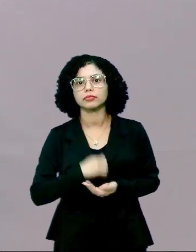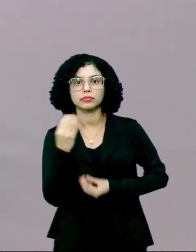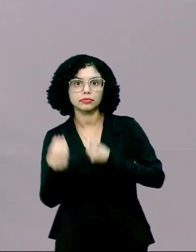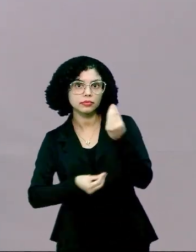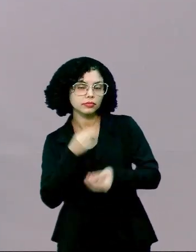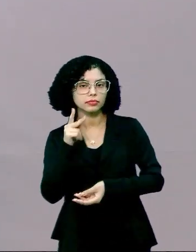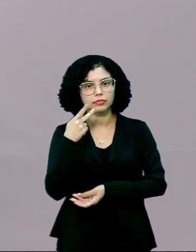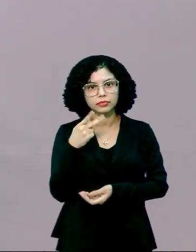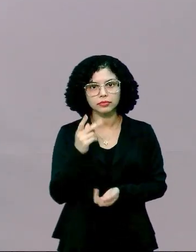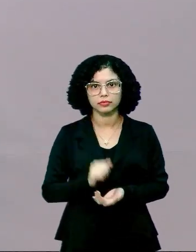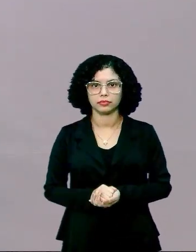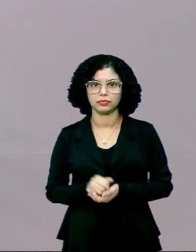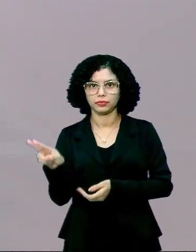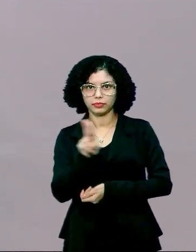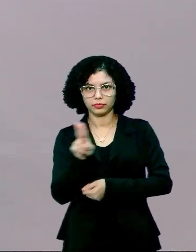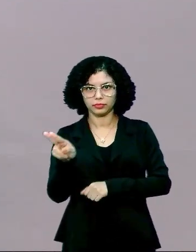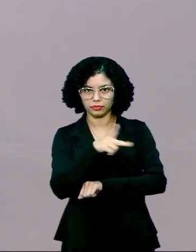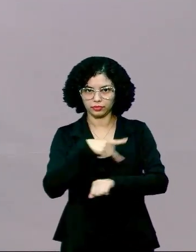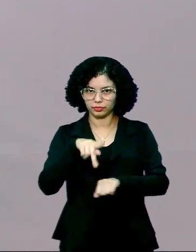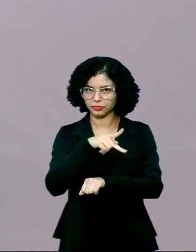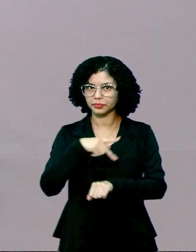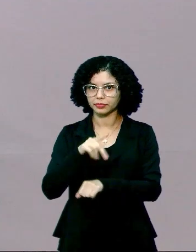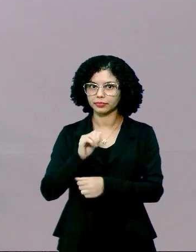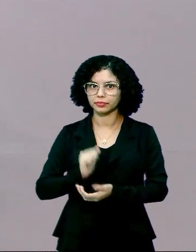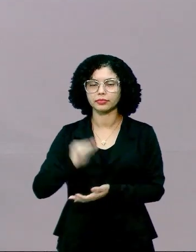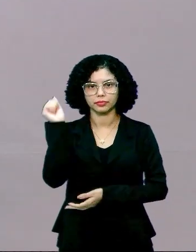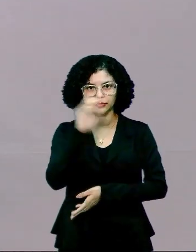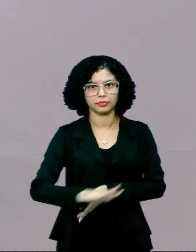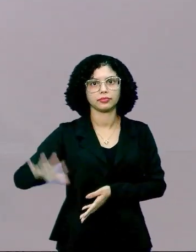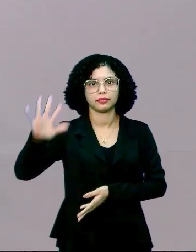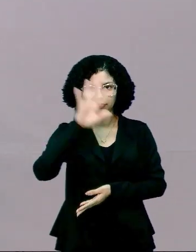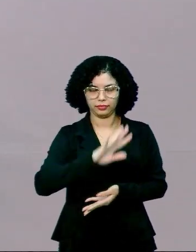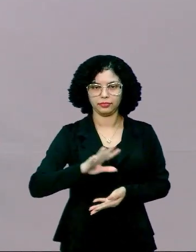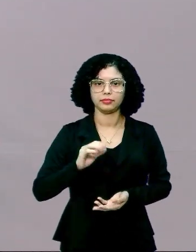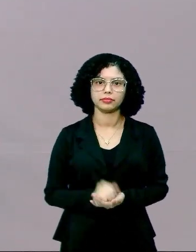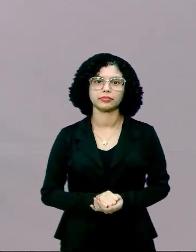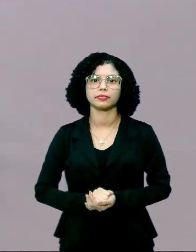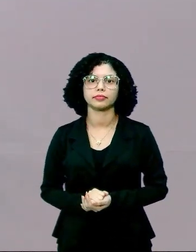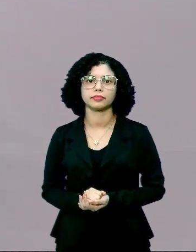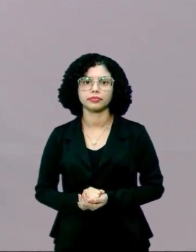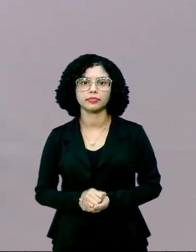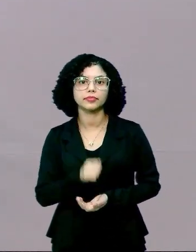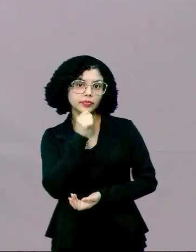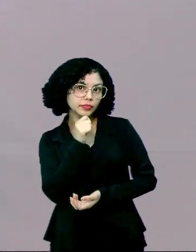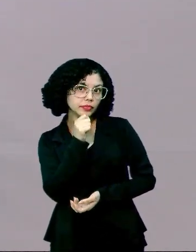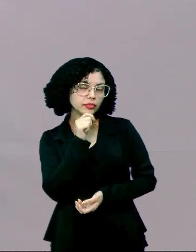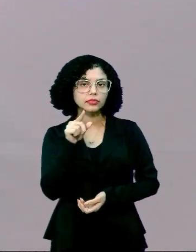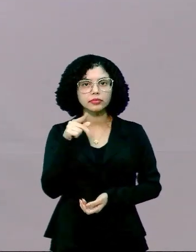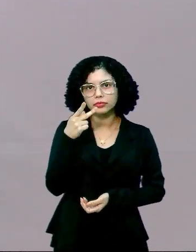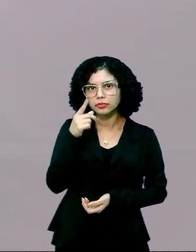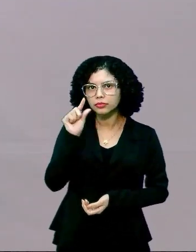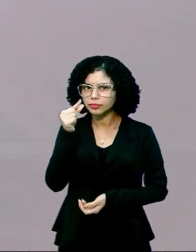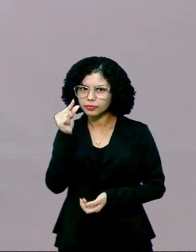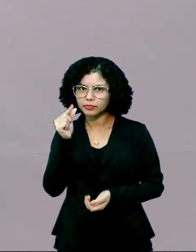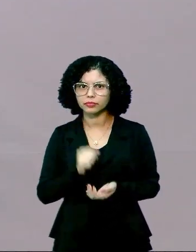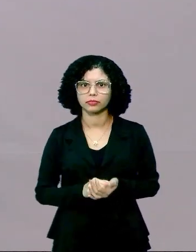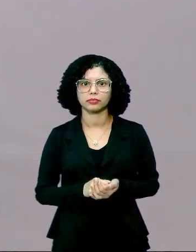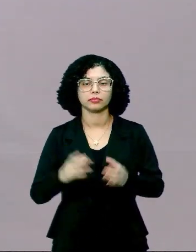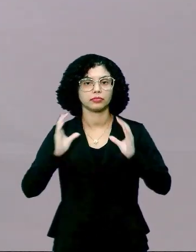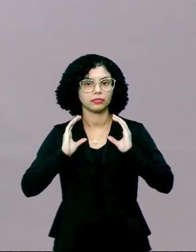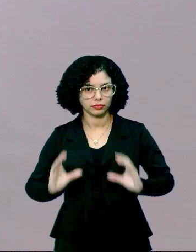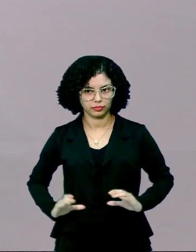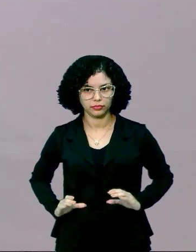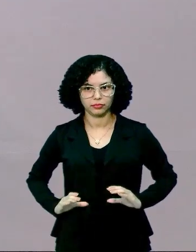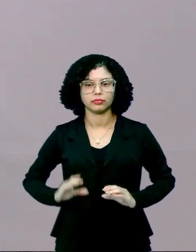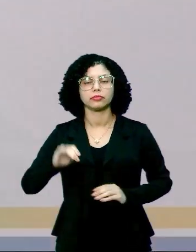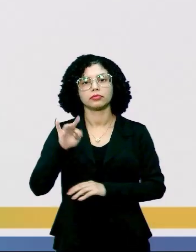como se falam os nomes e as nacionalidades dos países, além de falar um pouco sobre cidadania